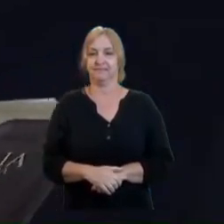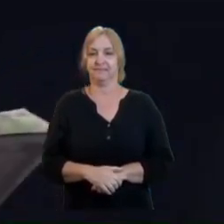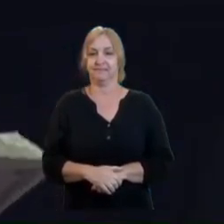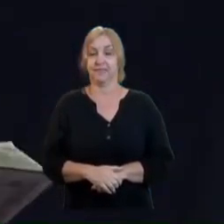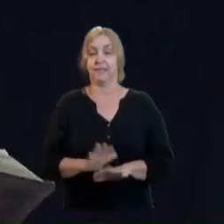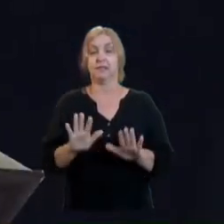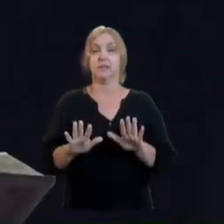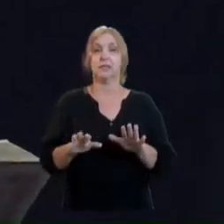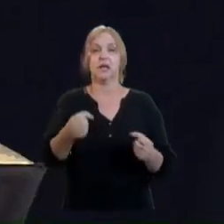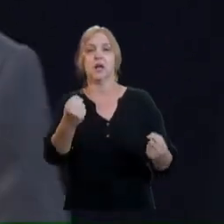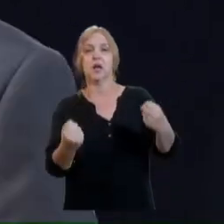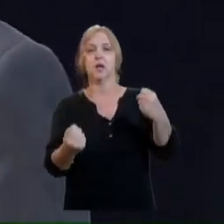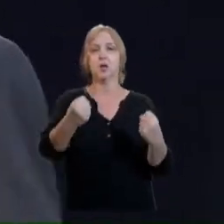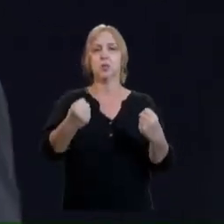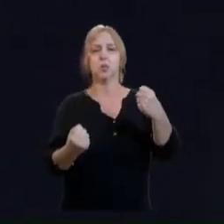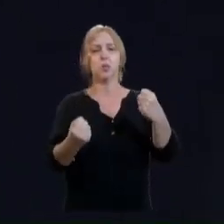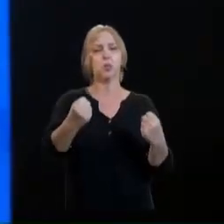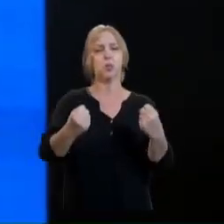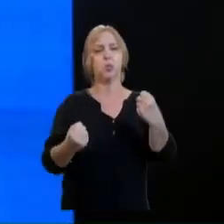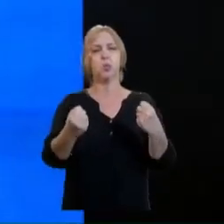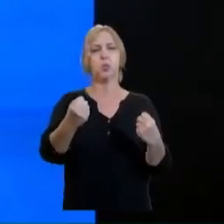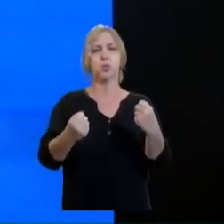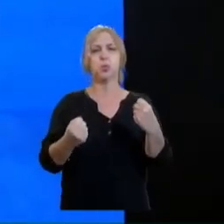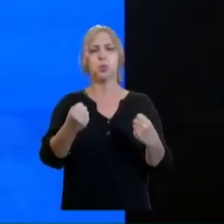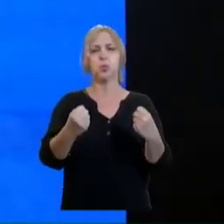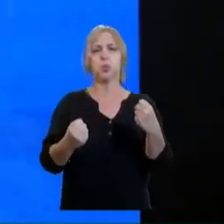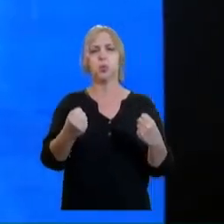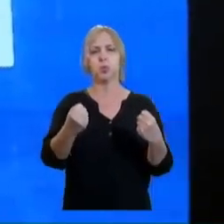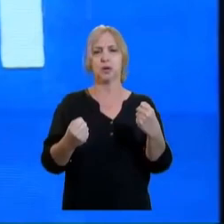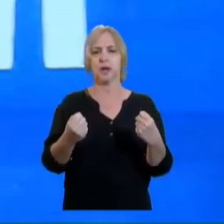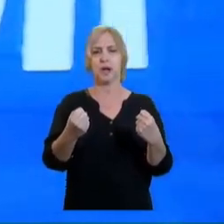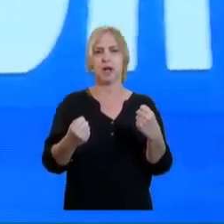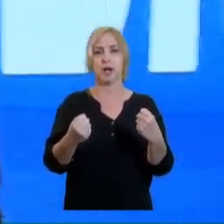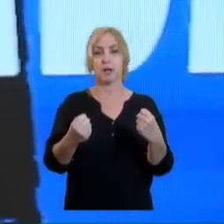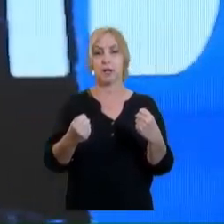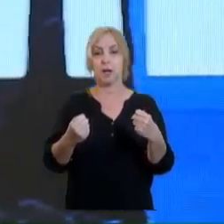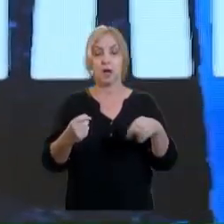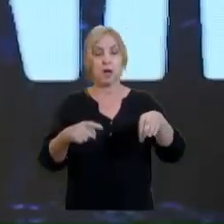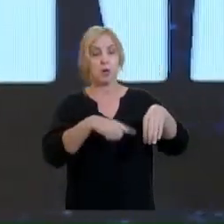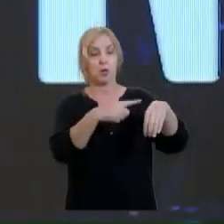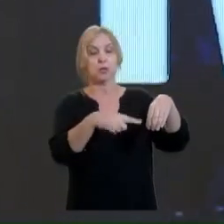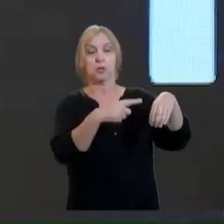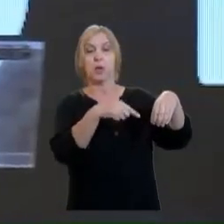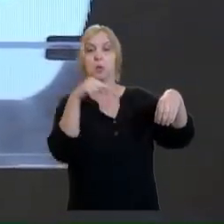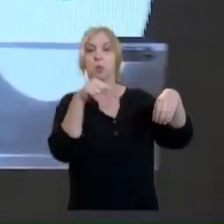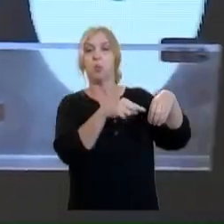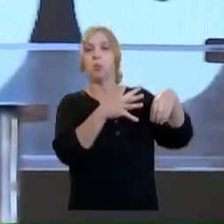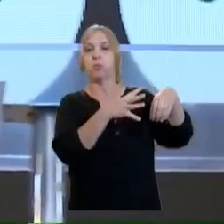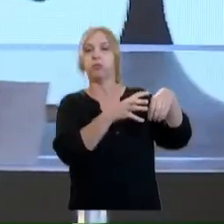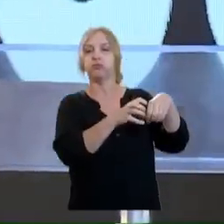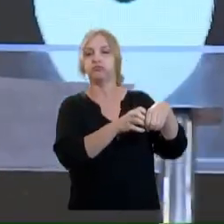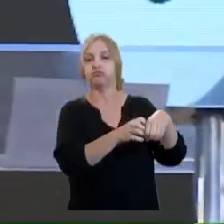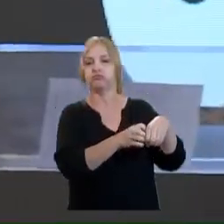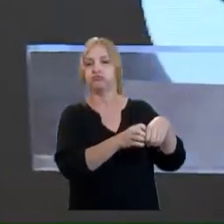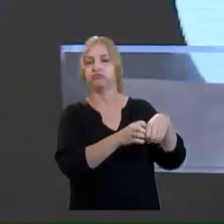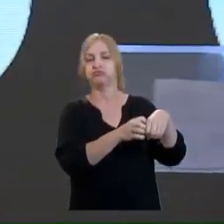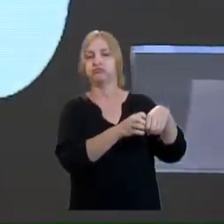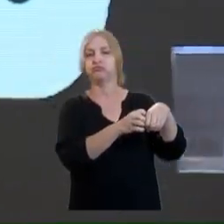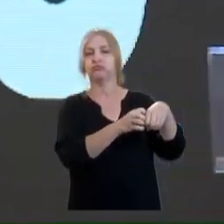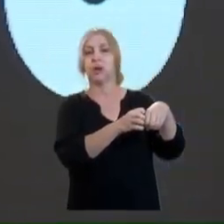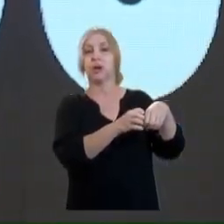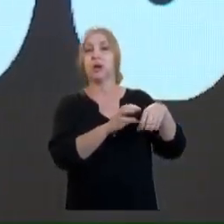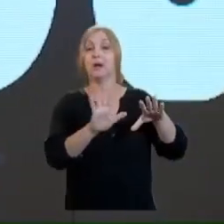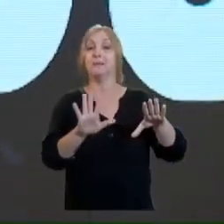Você pode estar dirigindo o carro, não tem sobressalente, o pneu fura. Só que você